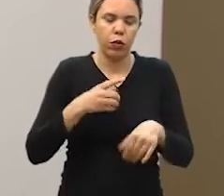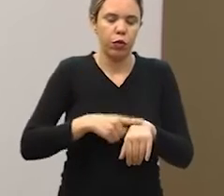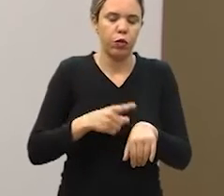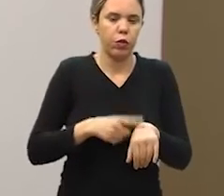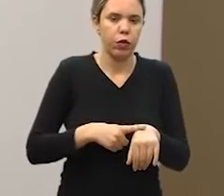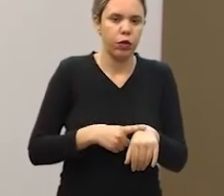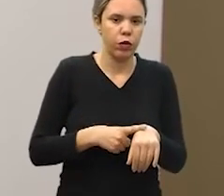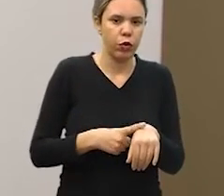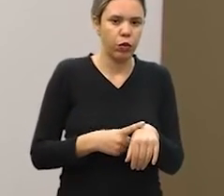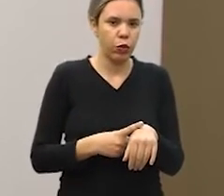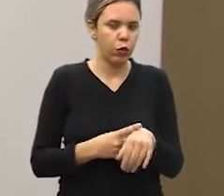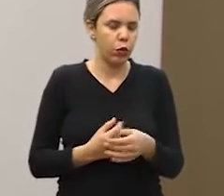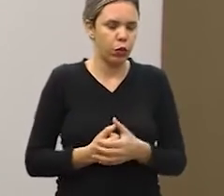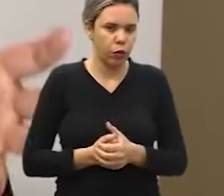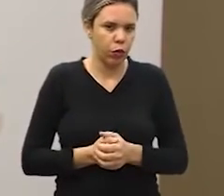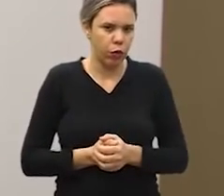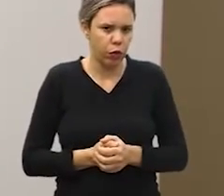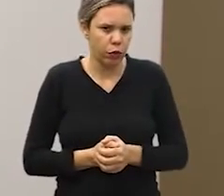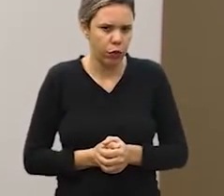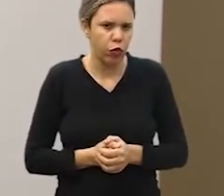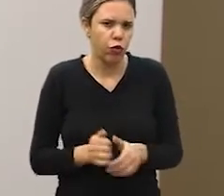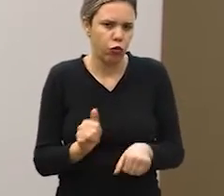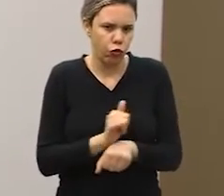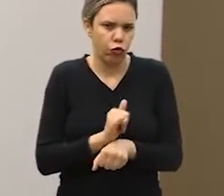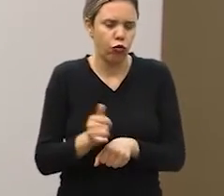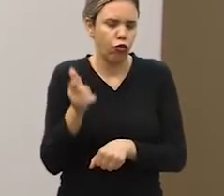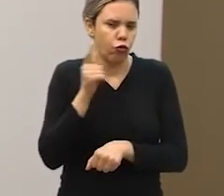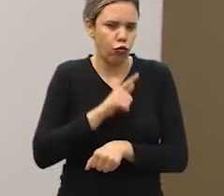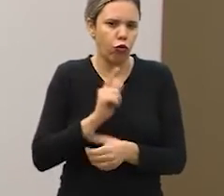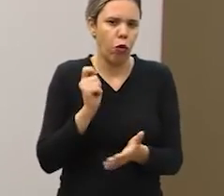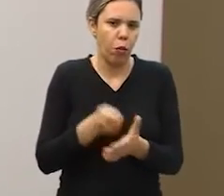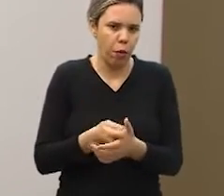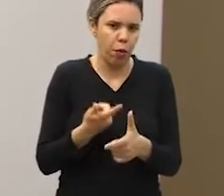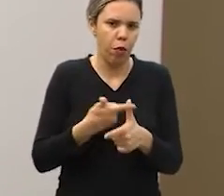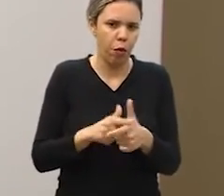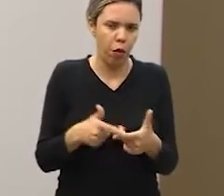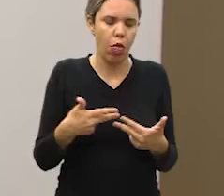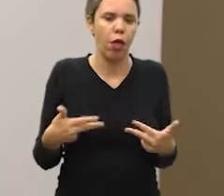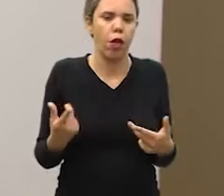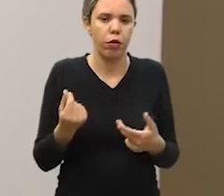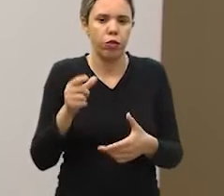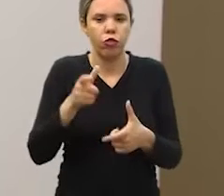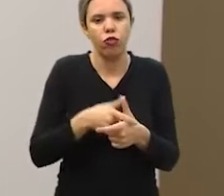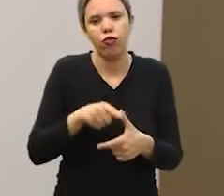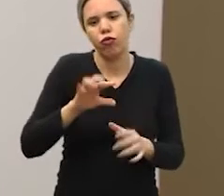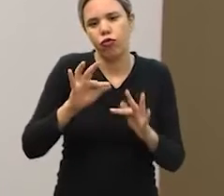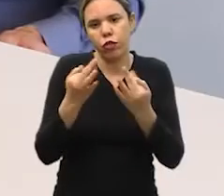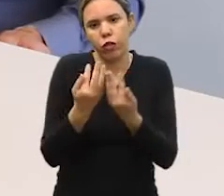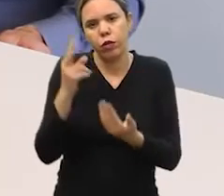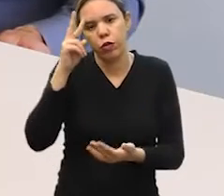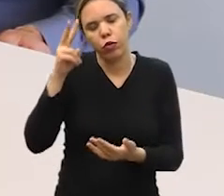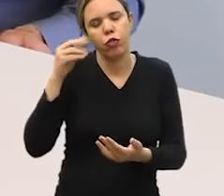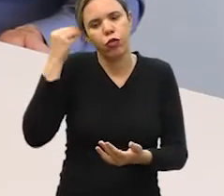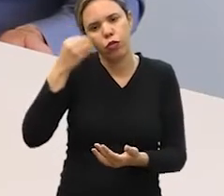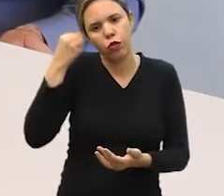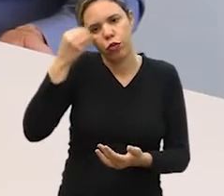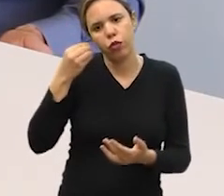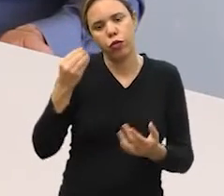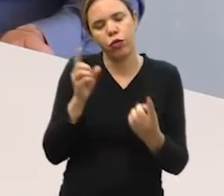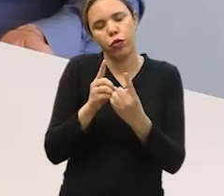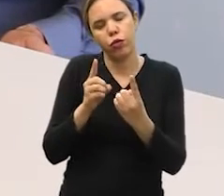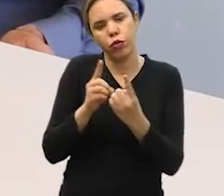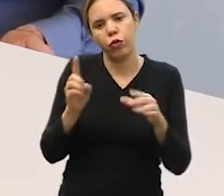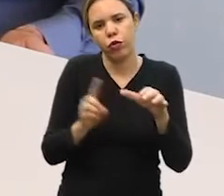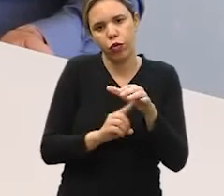momento, qual que é o melhor meio entre eles para determinar isso, mas eu particularmente, o meu histórico de atendimento com os clientes,